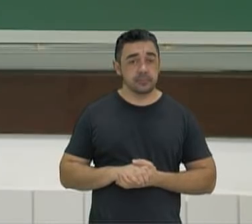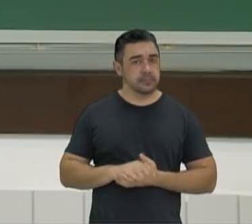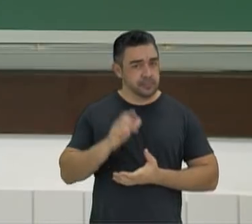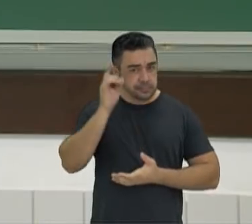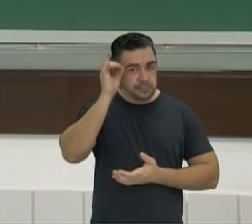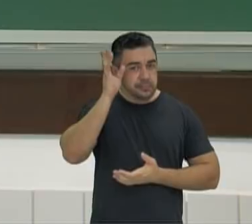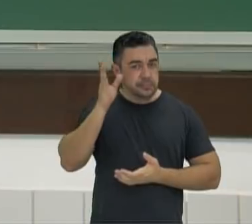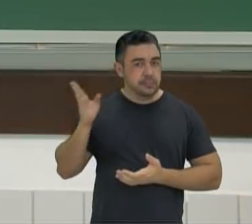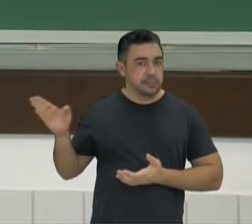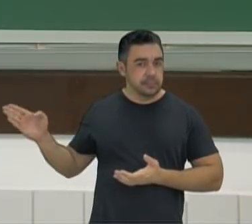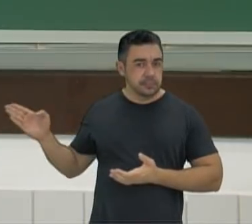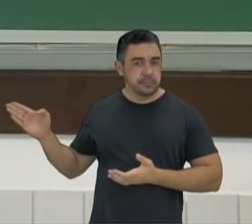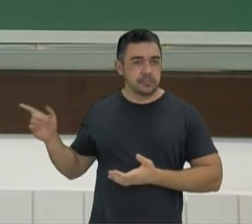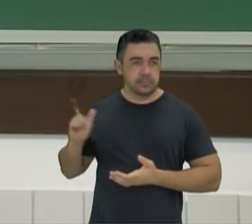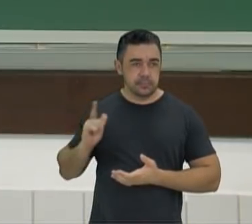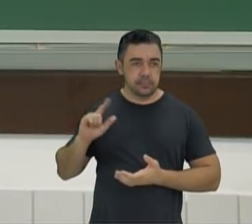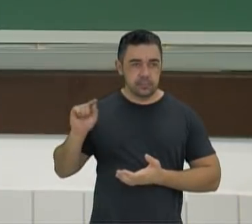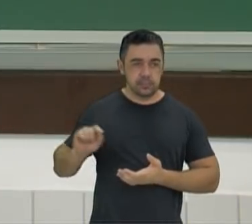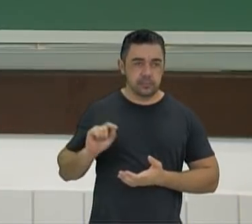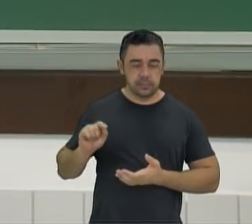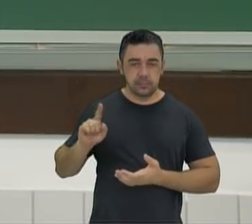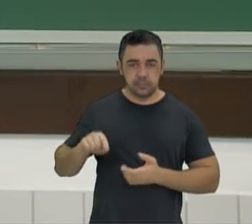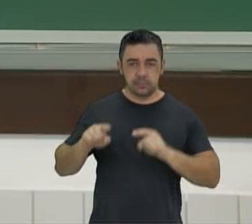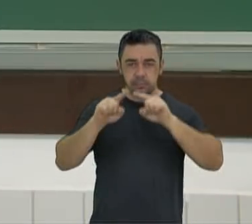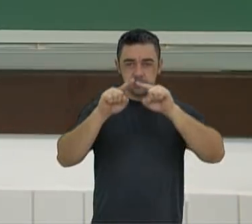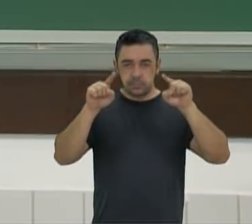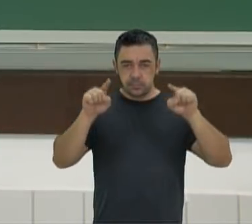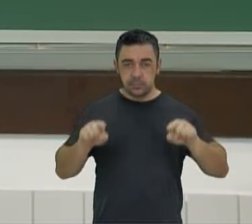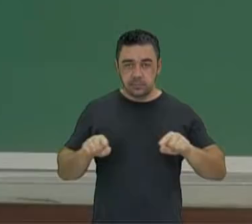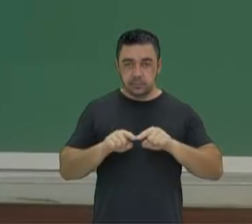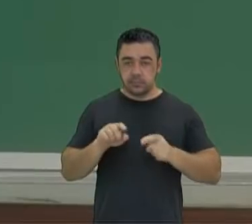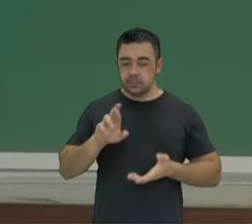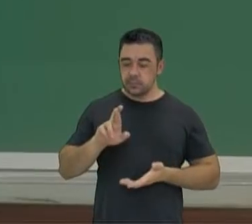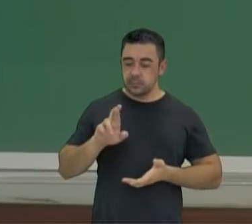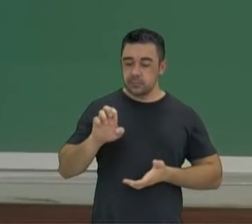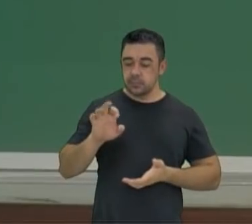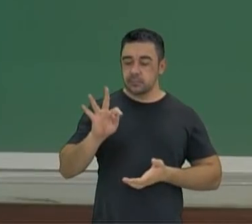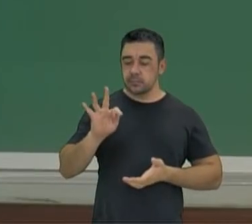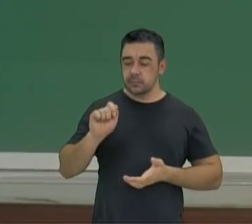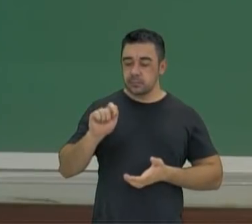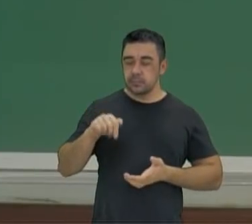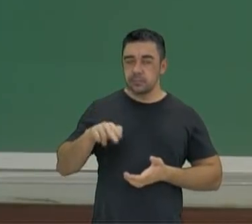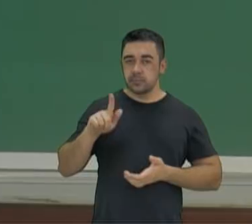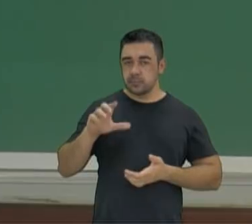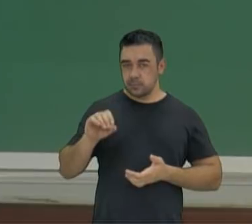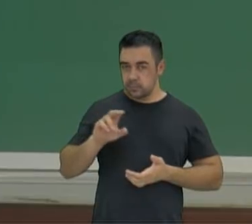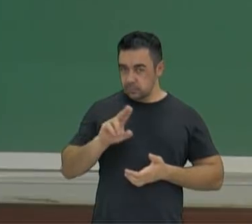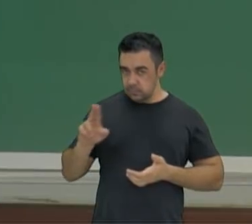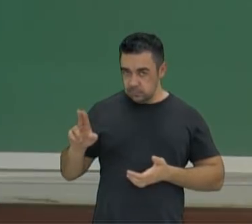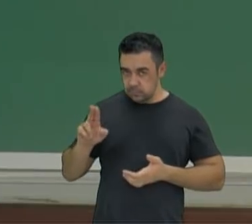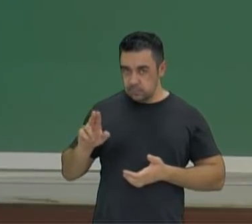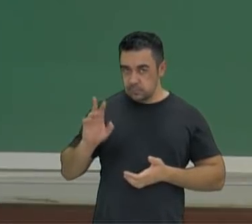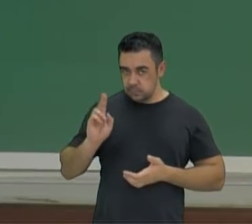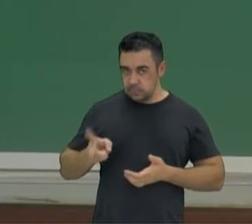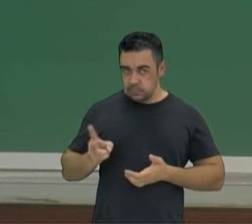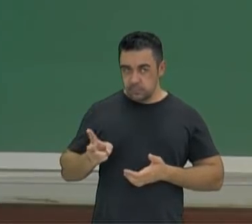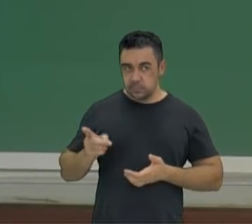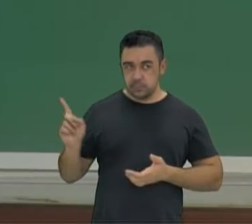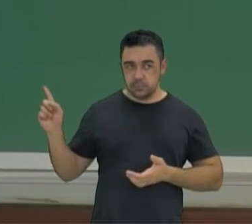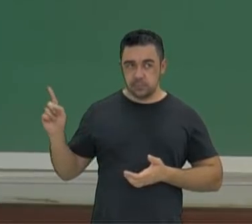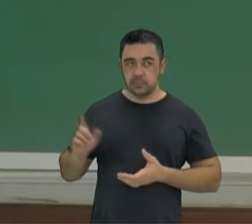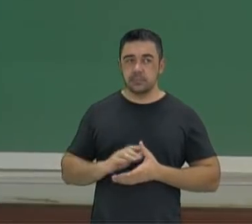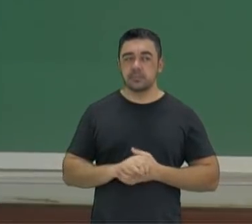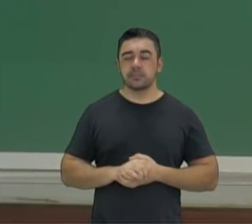Facinho, né? Eu tenho um retângulo. Ó, esses exercícios de agora é para a gente retomar tudo que a gente conversou na aula de hoje, tá